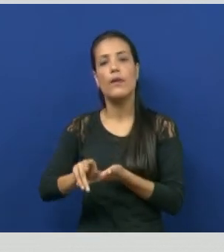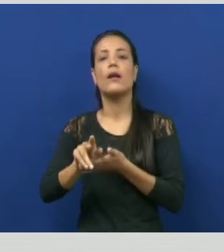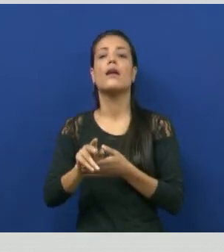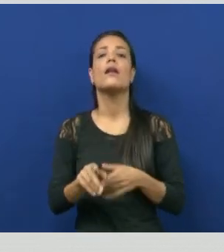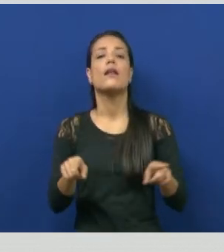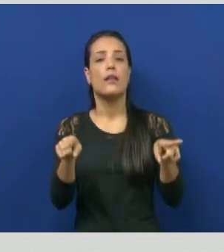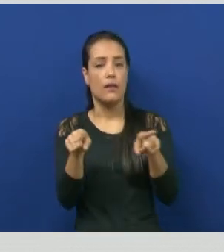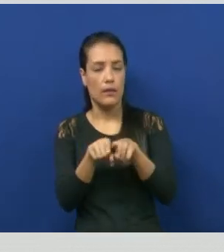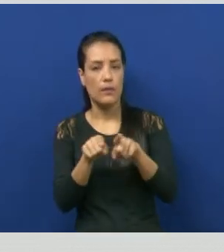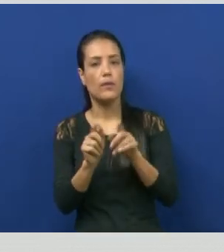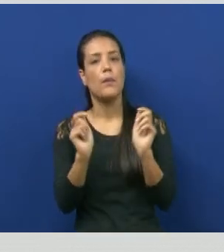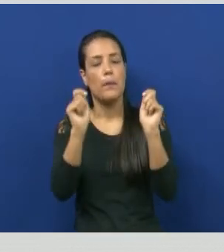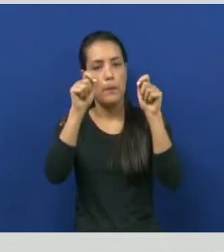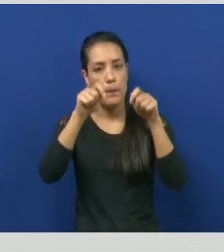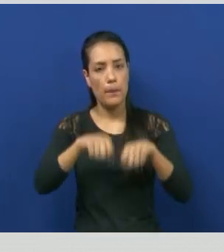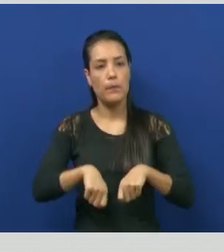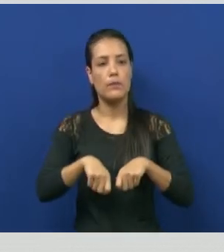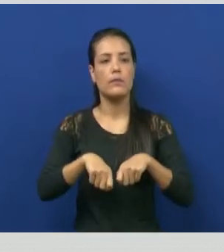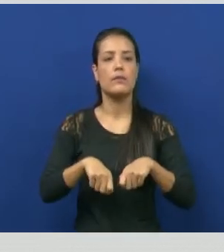acessa a plataforma